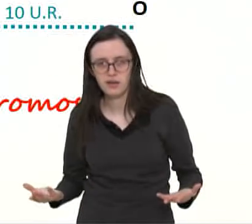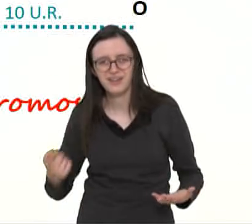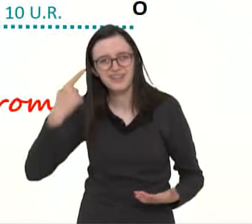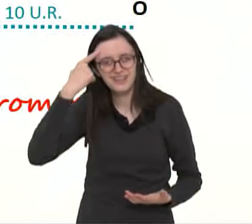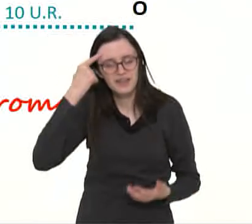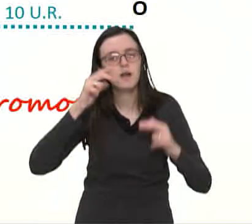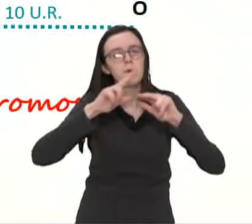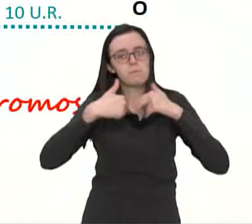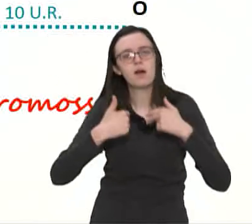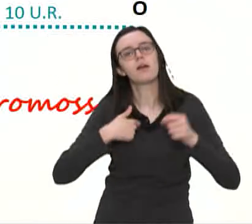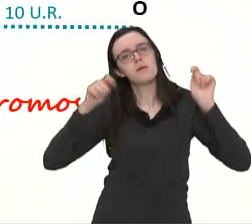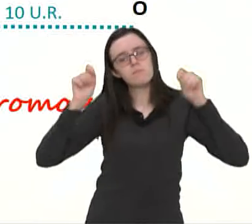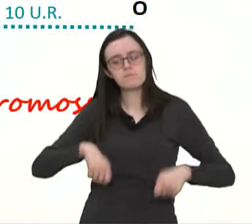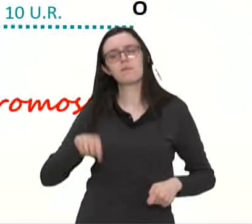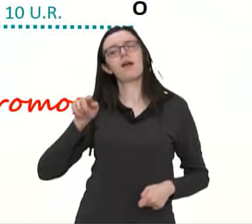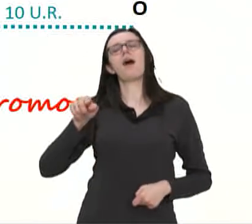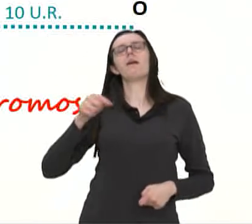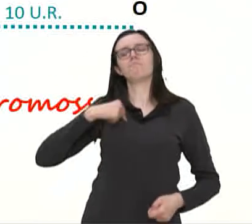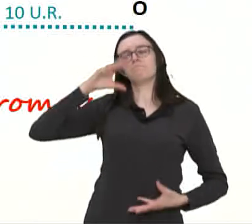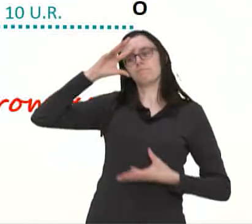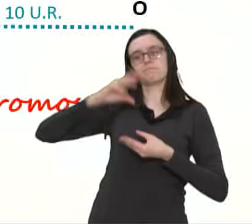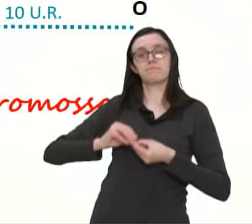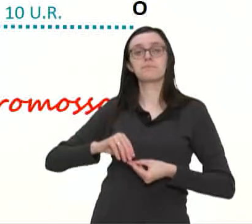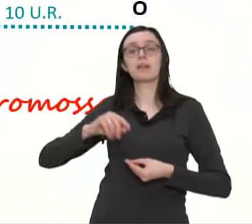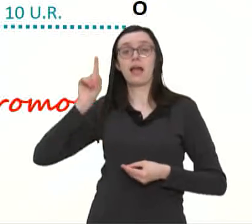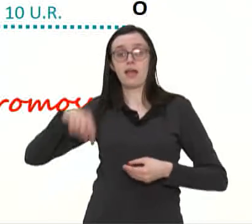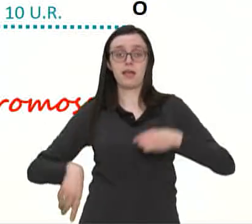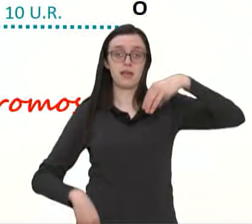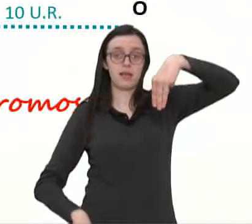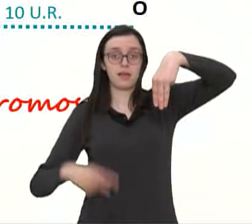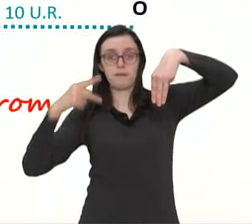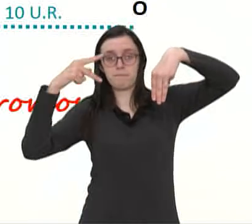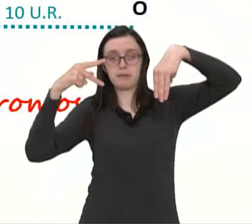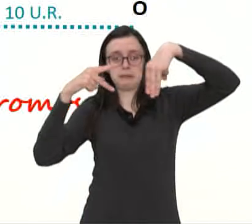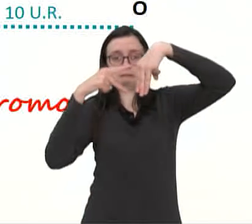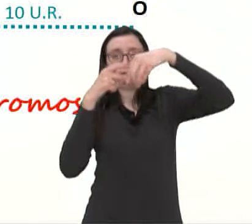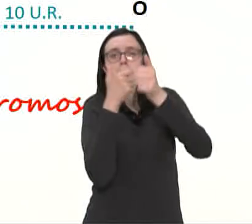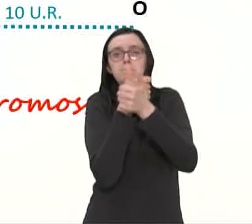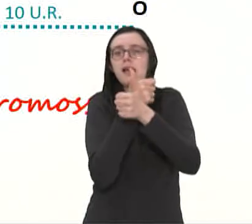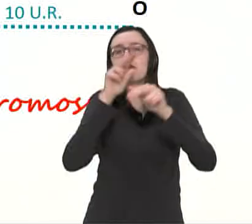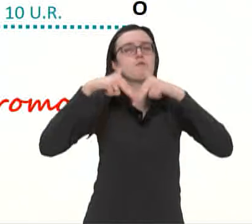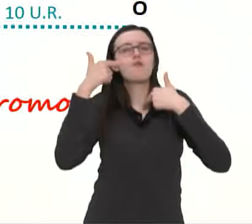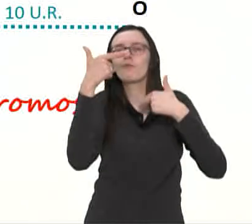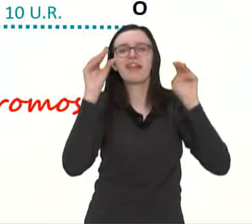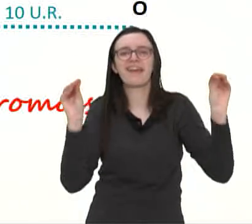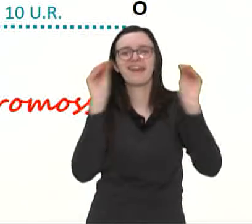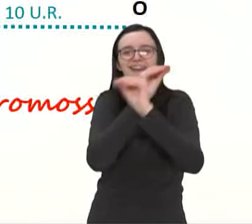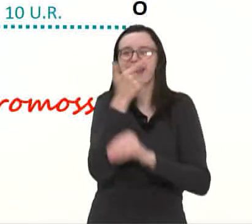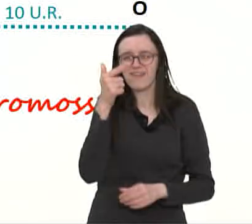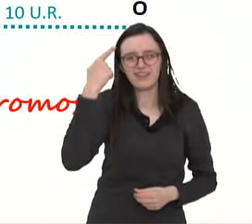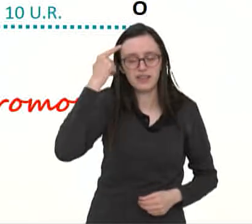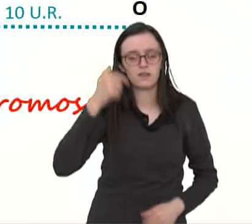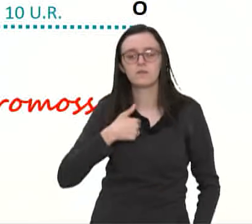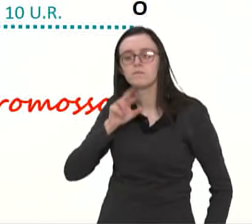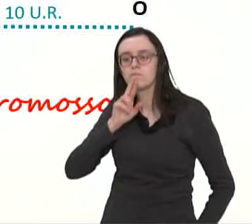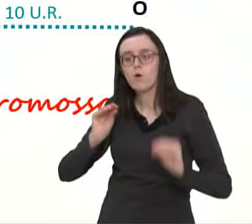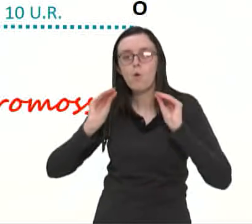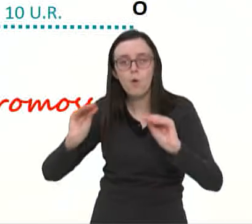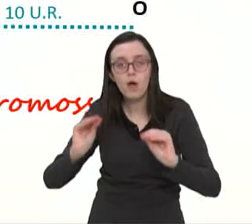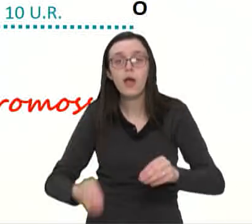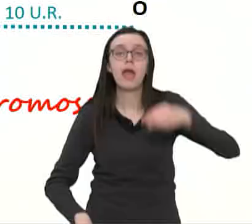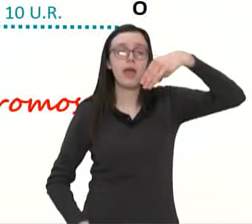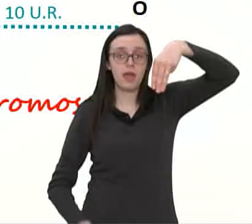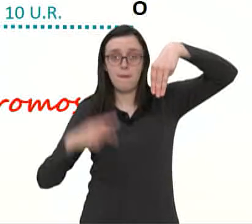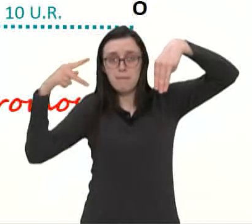Então, eu posso, né, deduzir que o P está para frente do M. Então, coloquei aqui a minha resposta, ó, porque os loci M e P